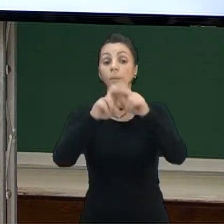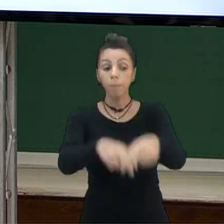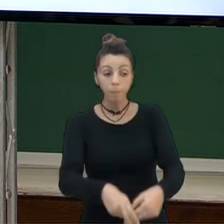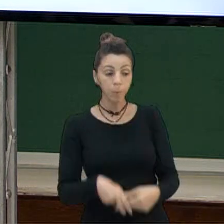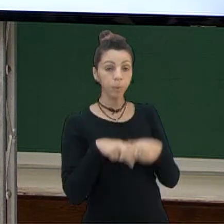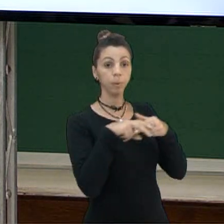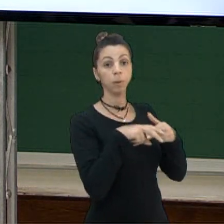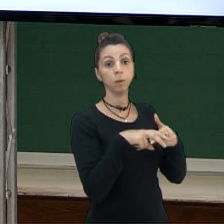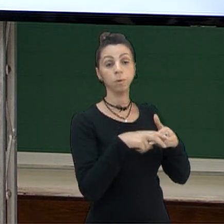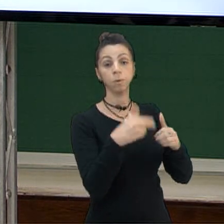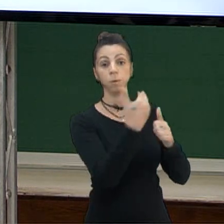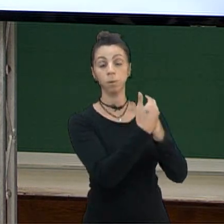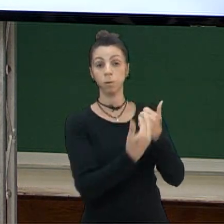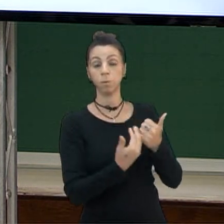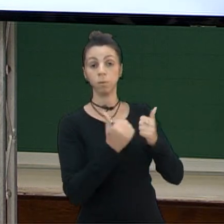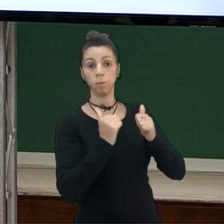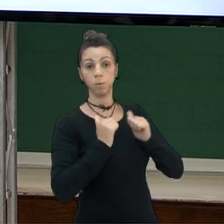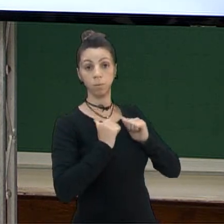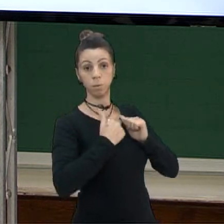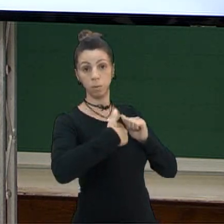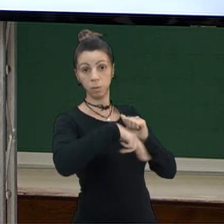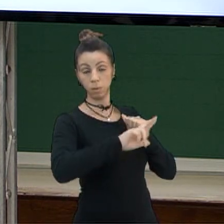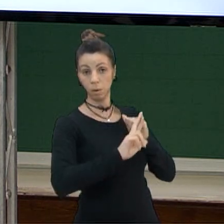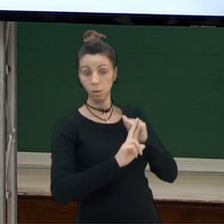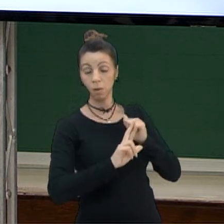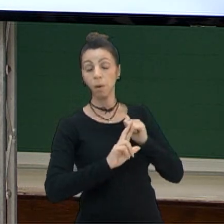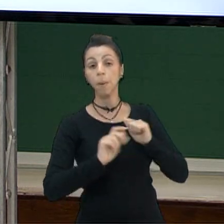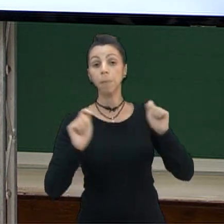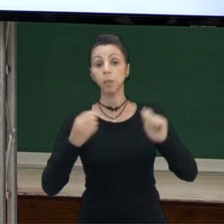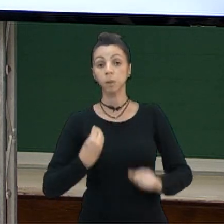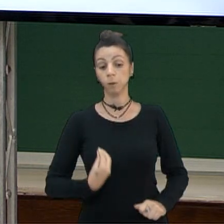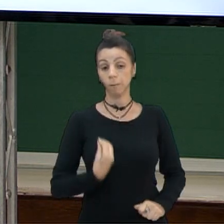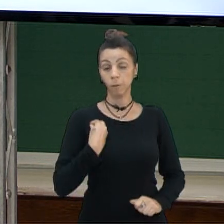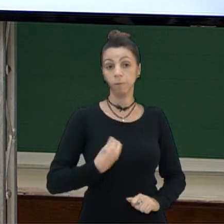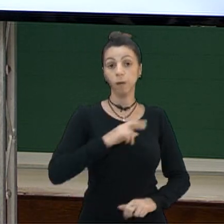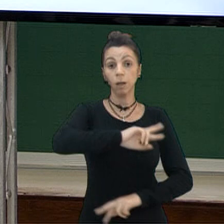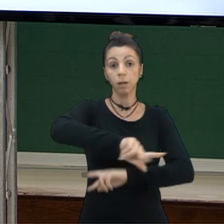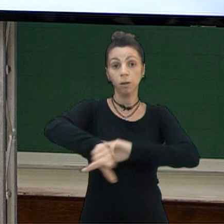nesta diversidade cultural e religiosa.